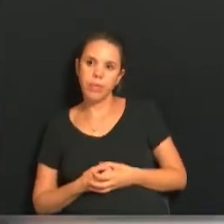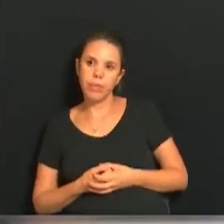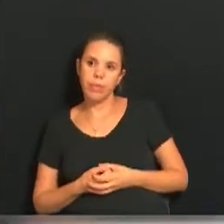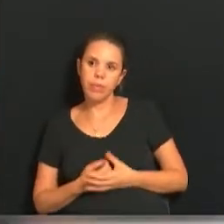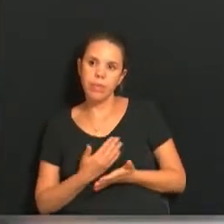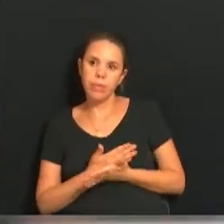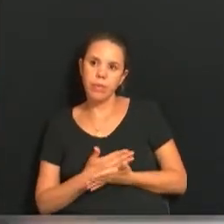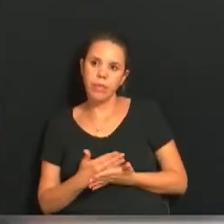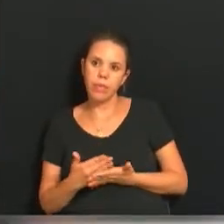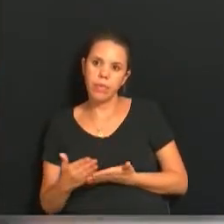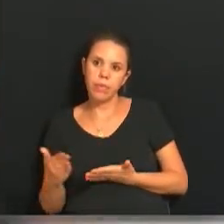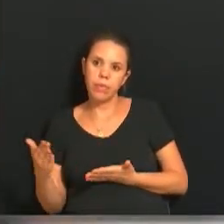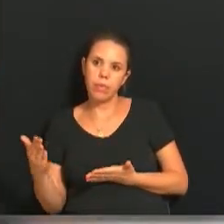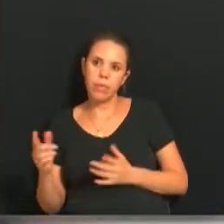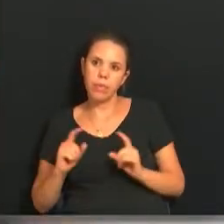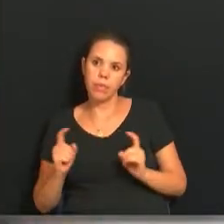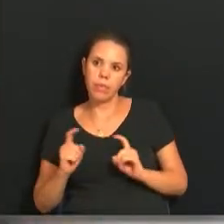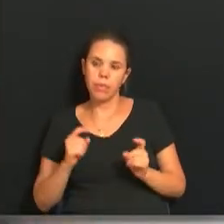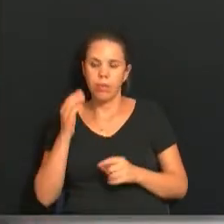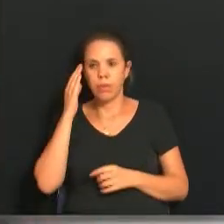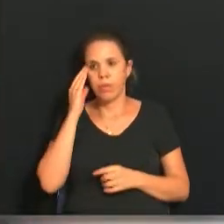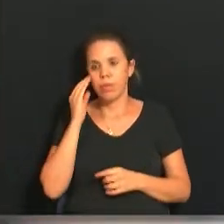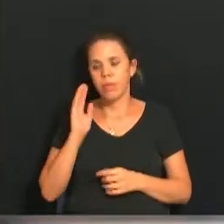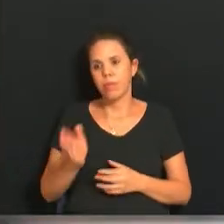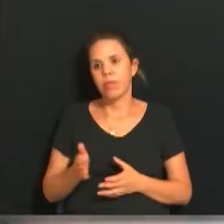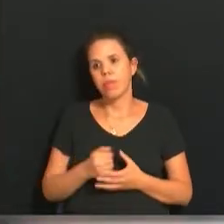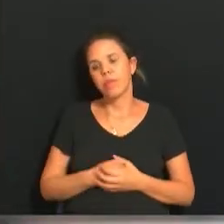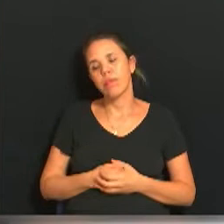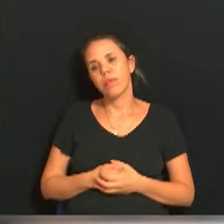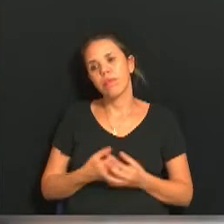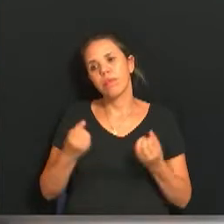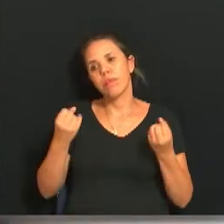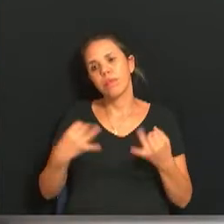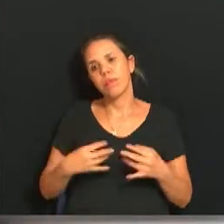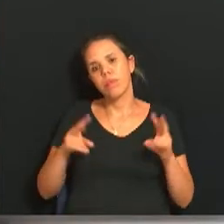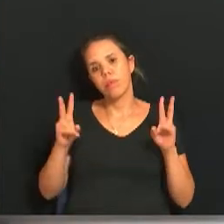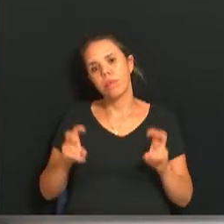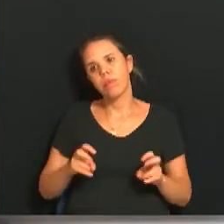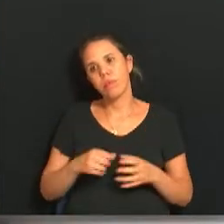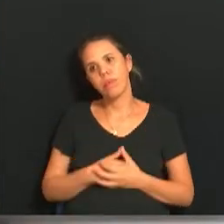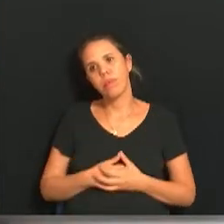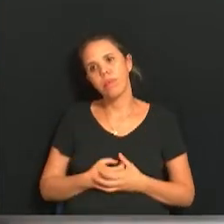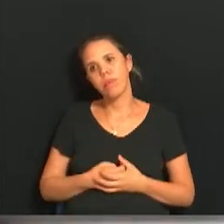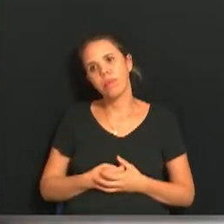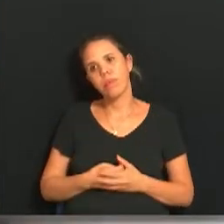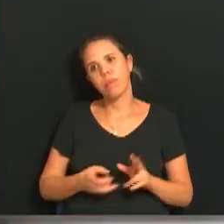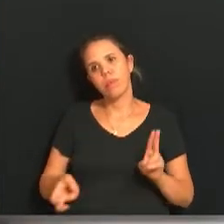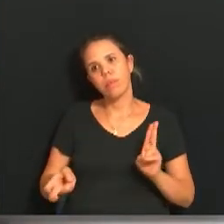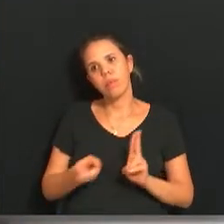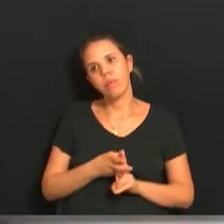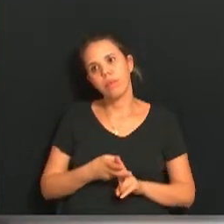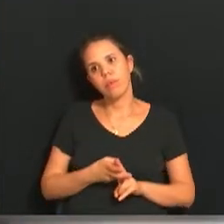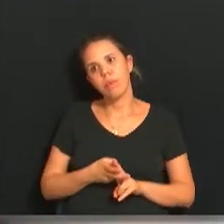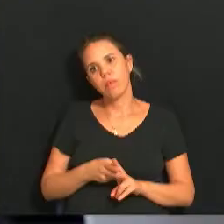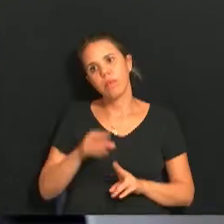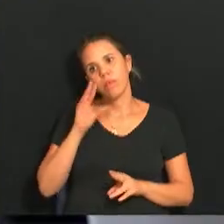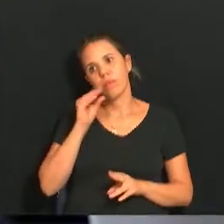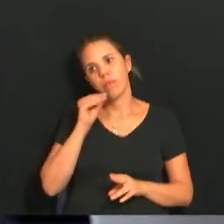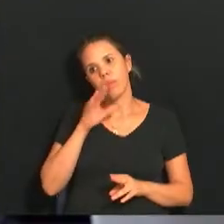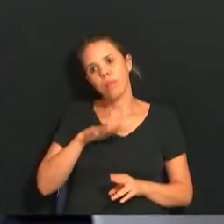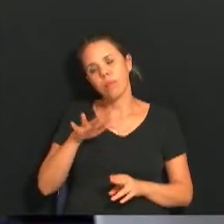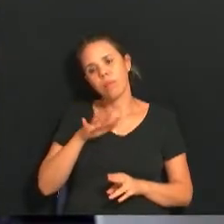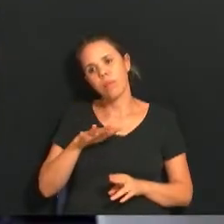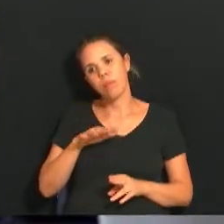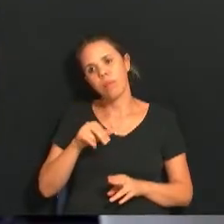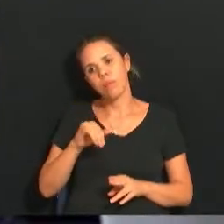iniciar, então, essa reunião, né, já com ela falando sobre o tema, o SUS e o funcionalismo público.